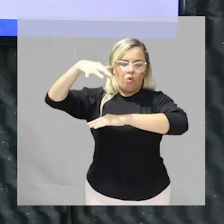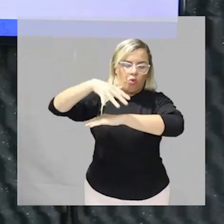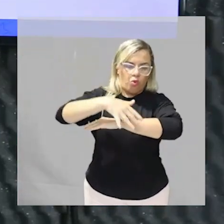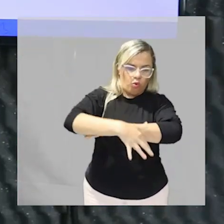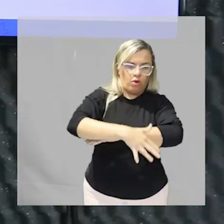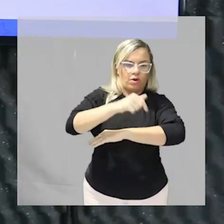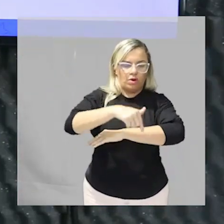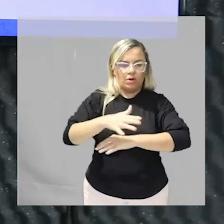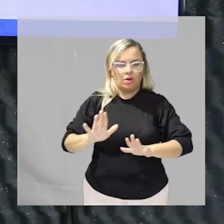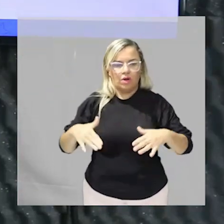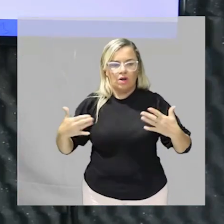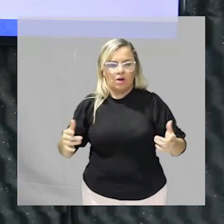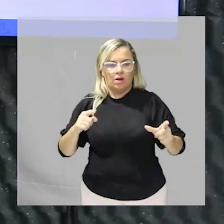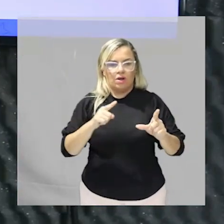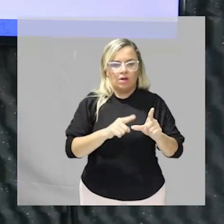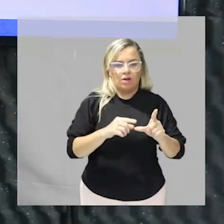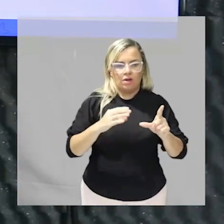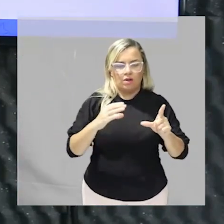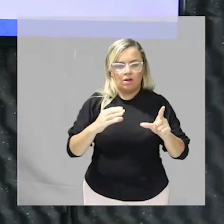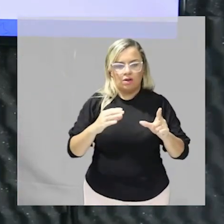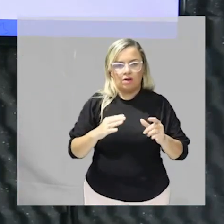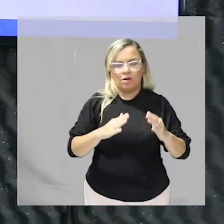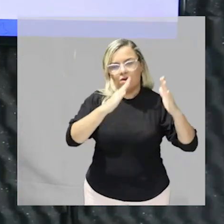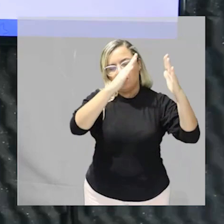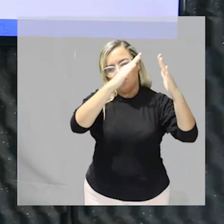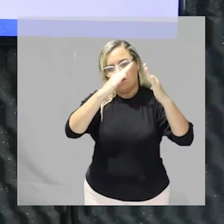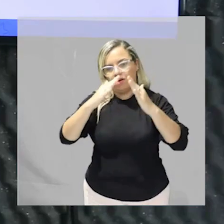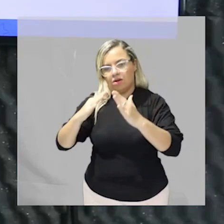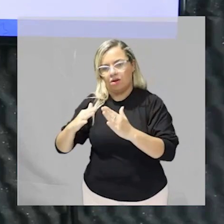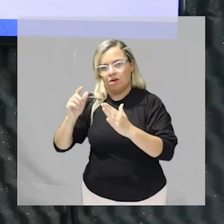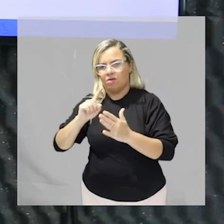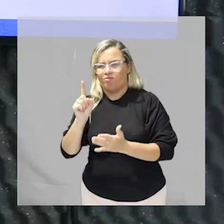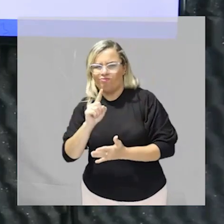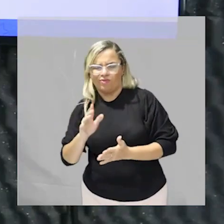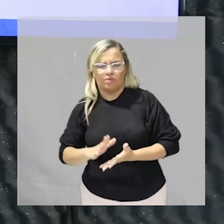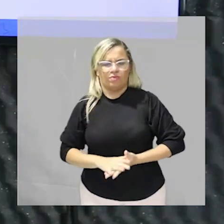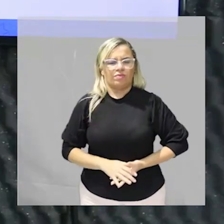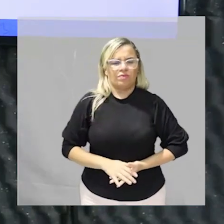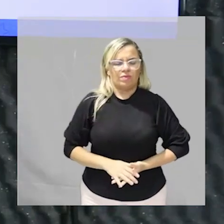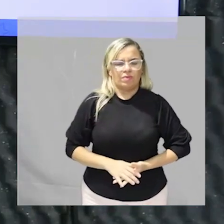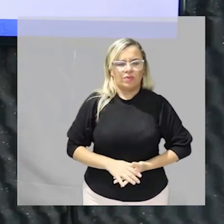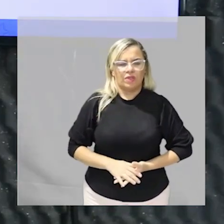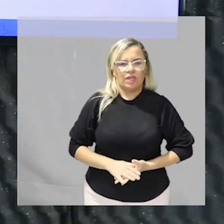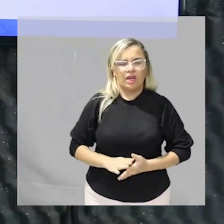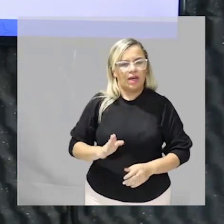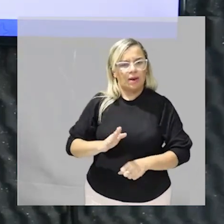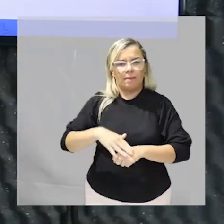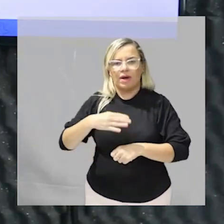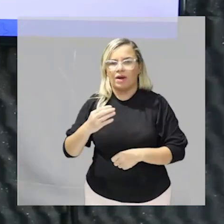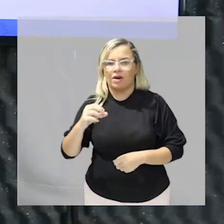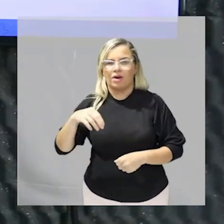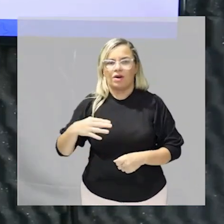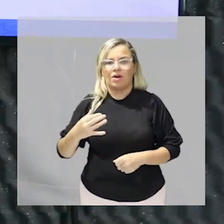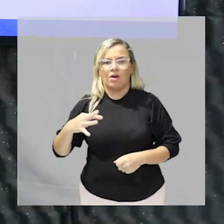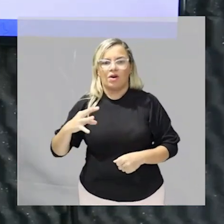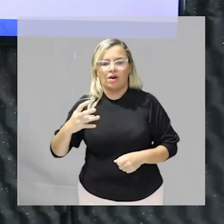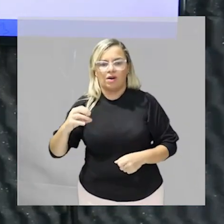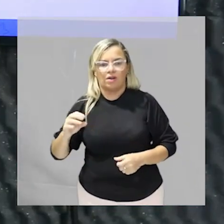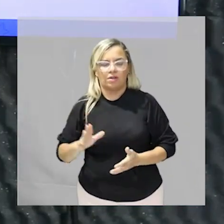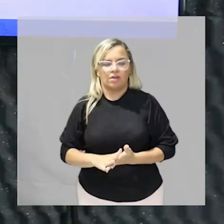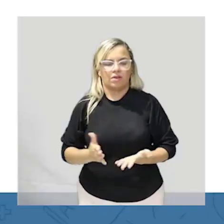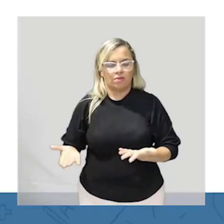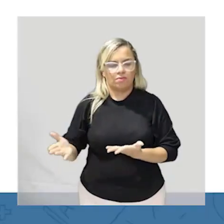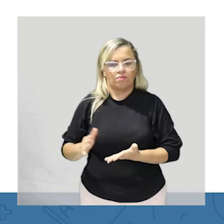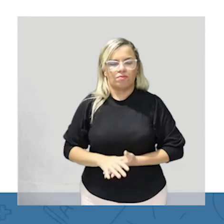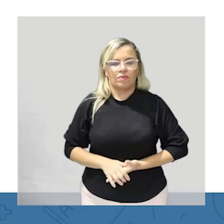de moradias, a construção de prédios vai ajudar? É mais concreto, né? Quanto mais concreto, menor a impermeabilização, maior a impermeabilização, tá